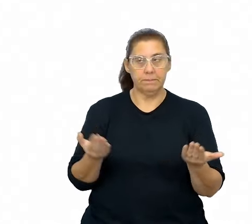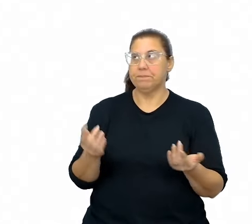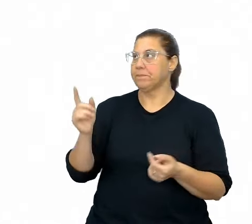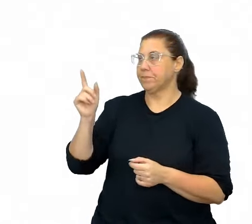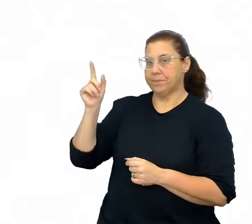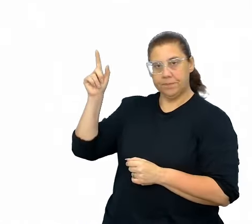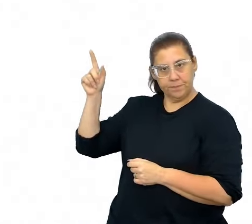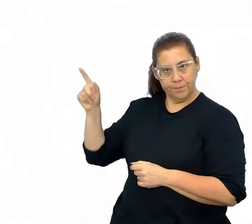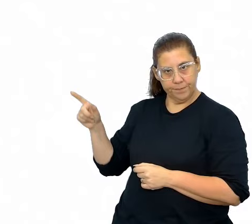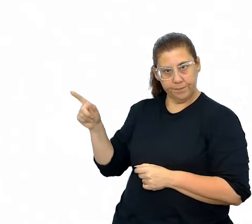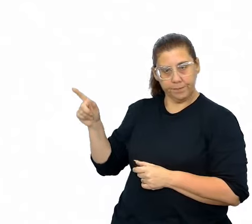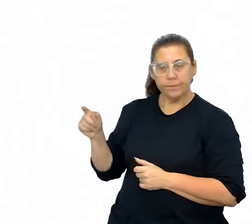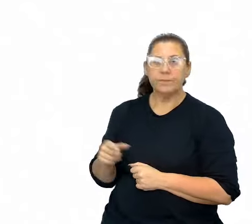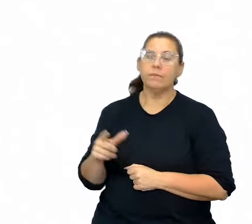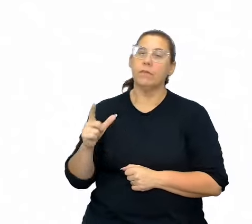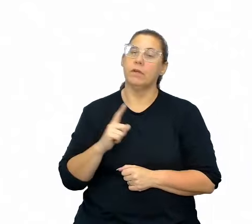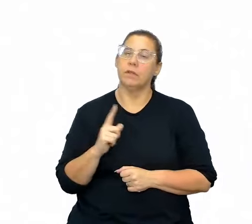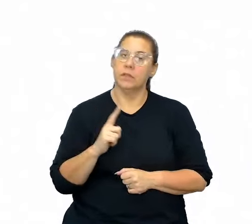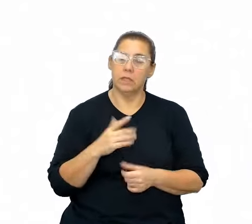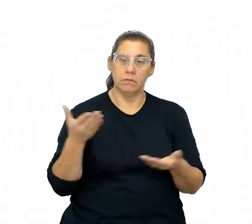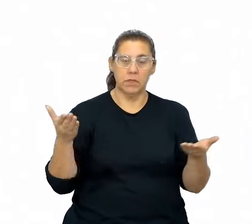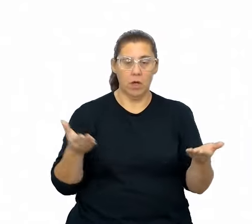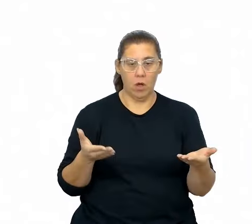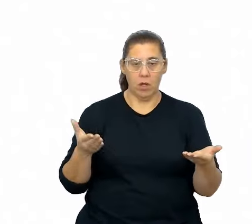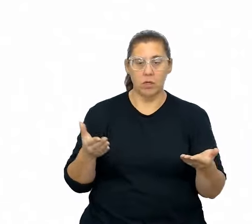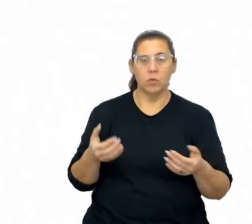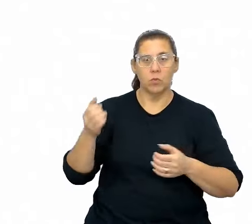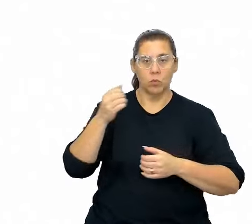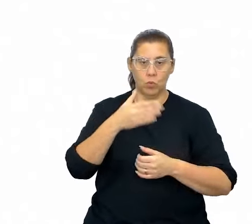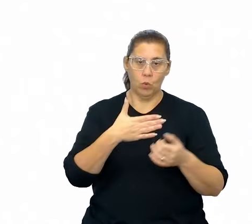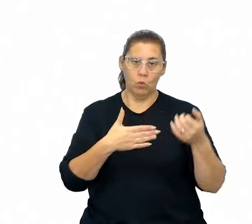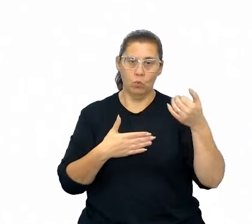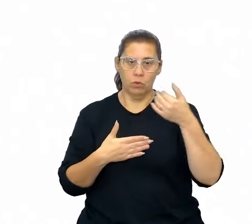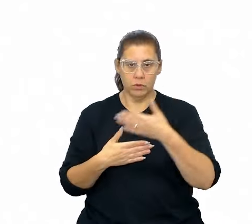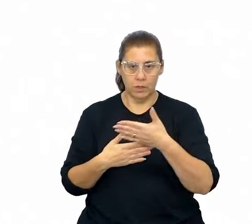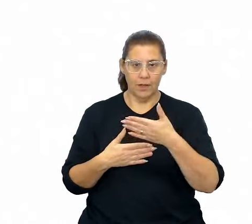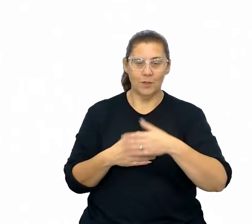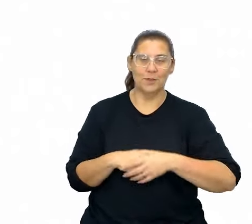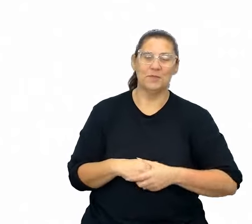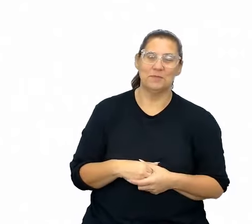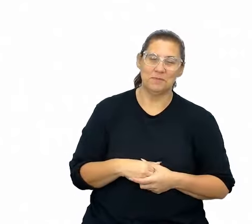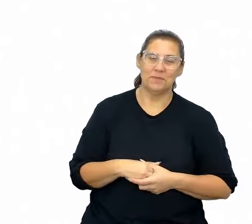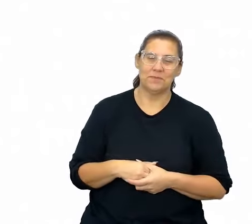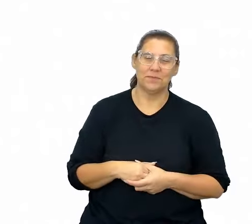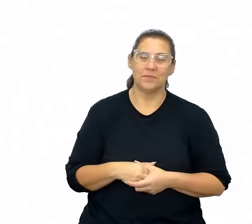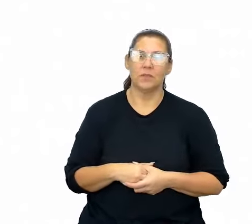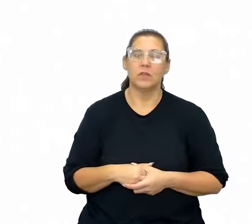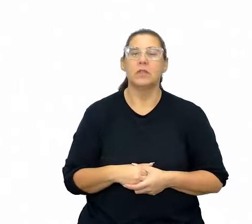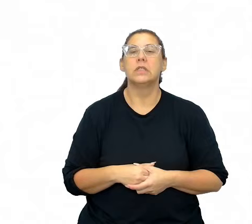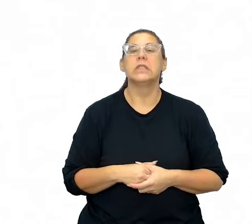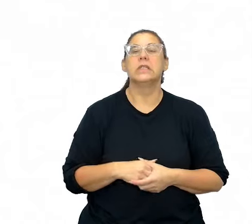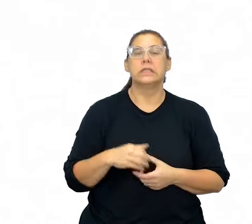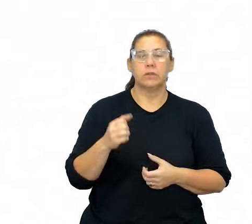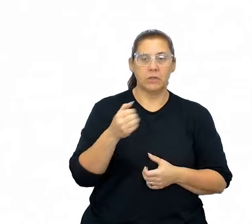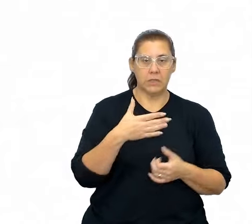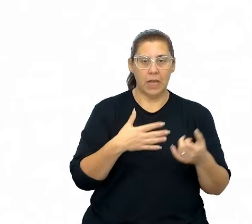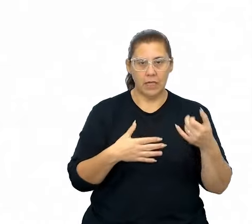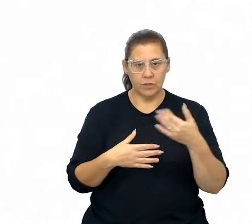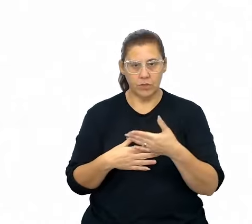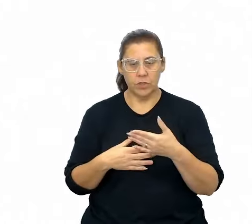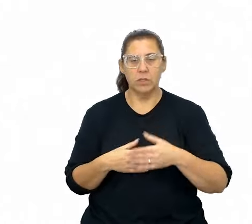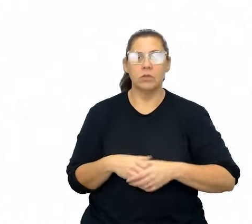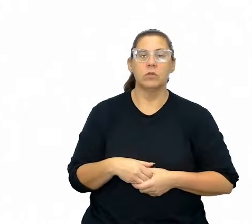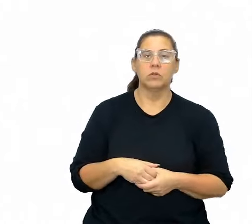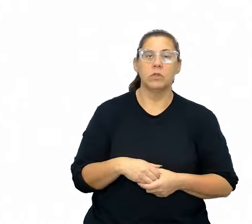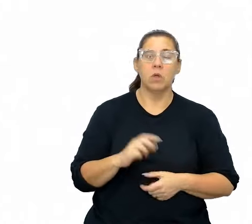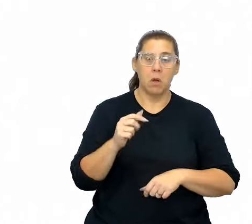Aqui, nós temos nesse slide. Já estou gaguejando, gente, desculpa. Nós temos aqui nesse